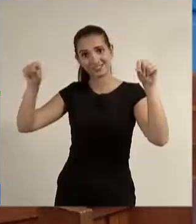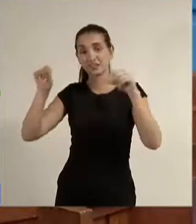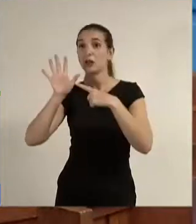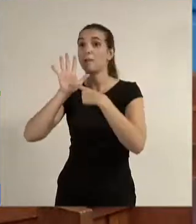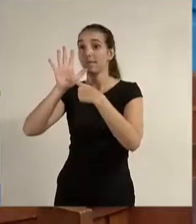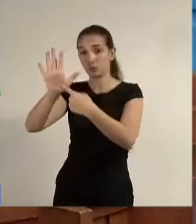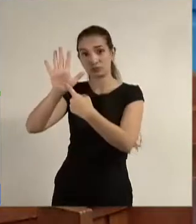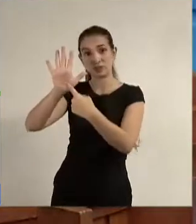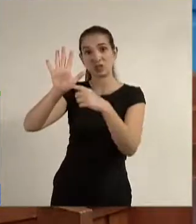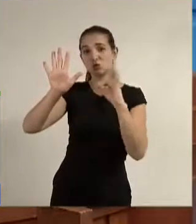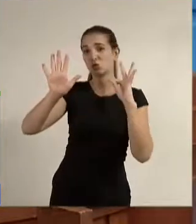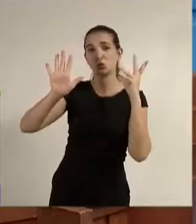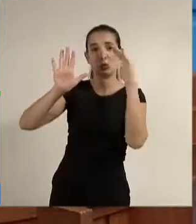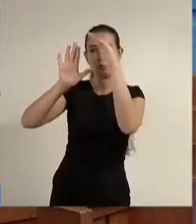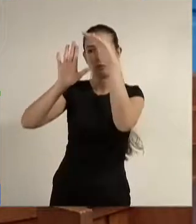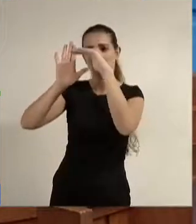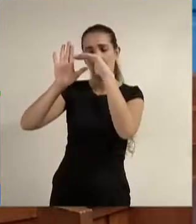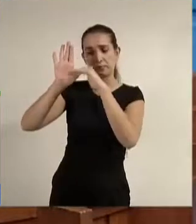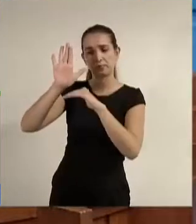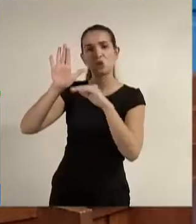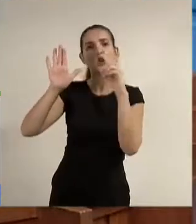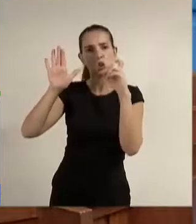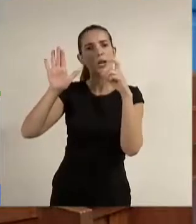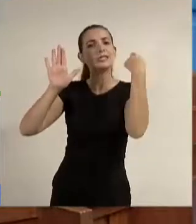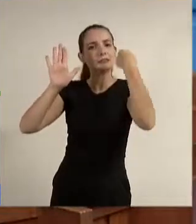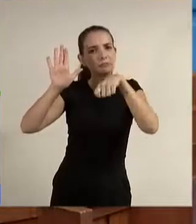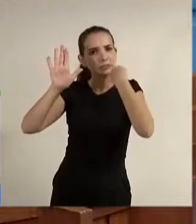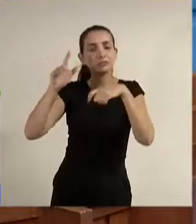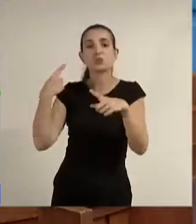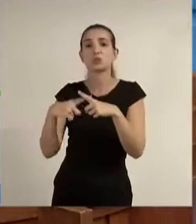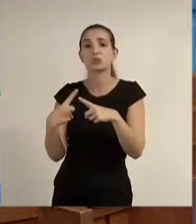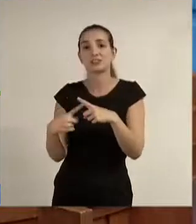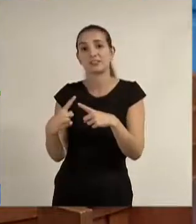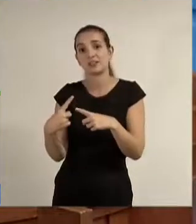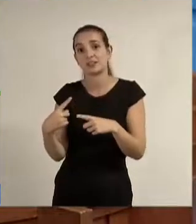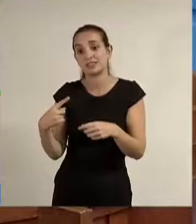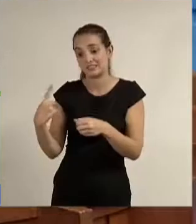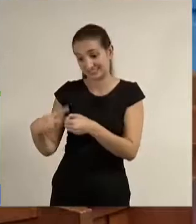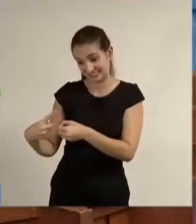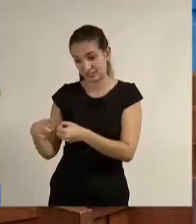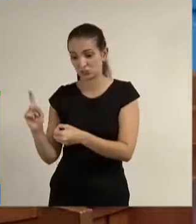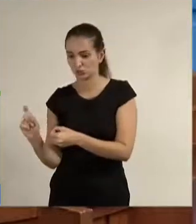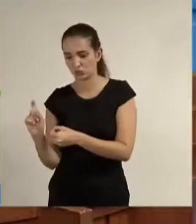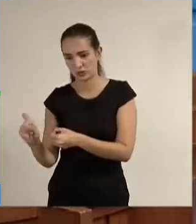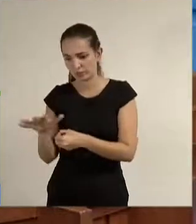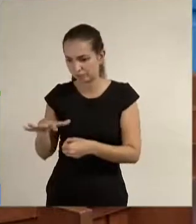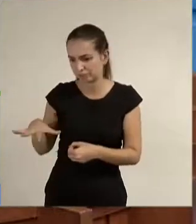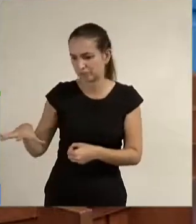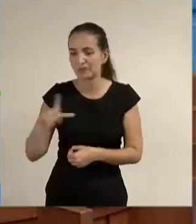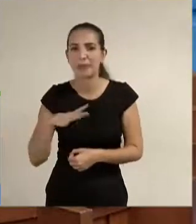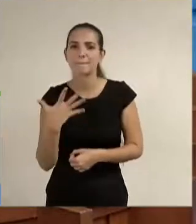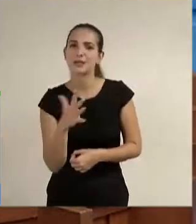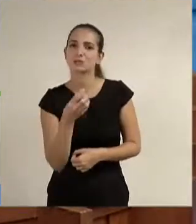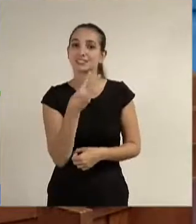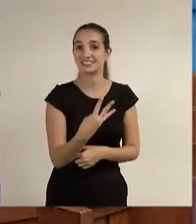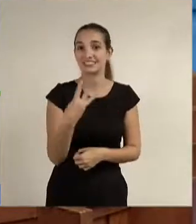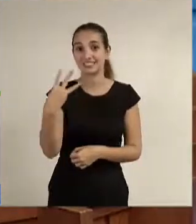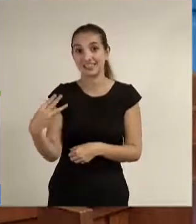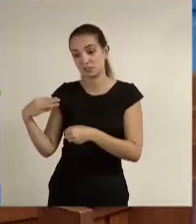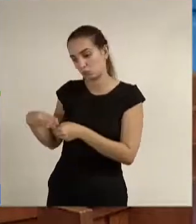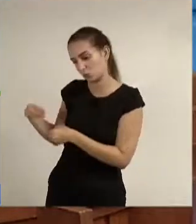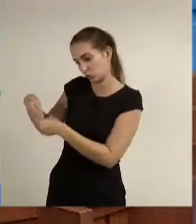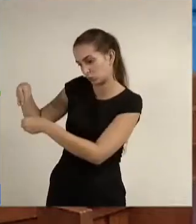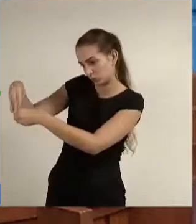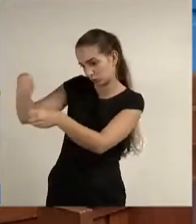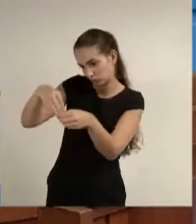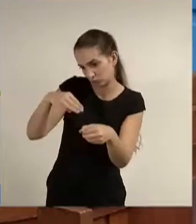Dourados tem, por ser uma cidade polo, de um hospital regional que atenda toda aquela região composta de 33 municípios, em torno de 700 ou 800